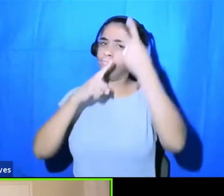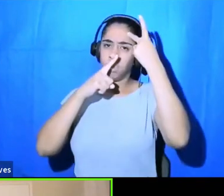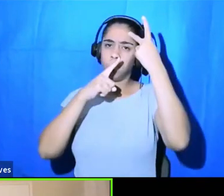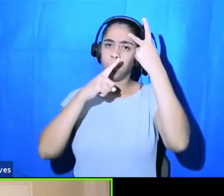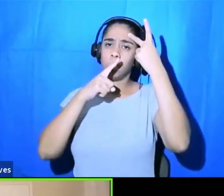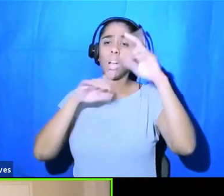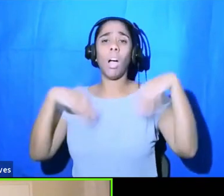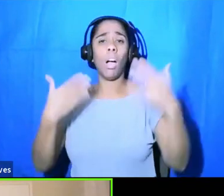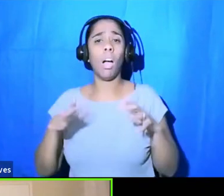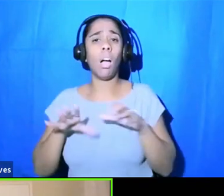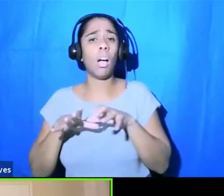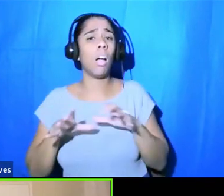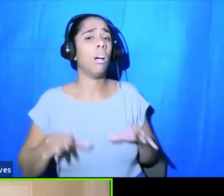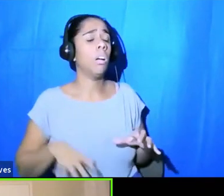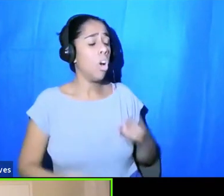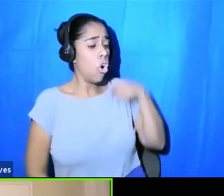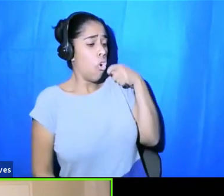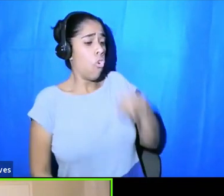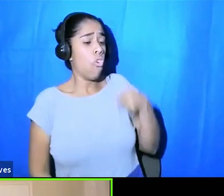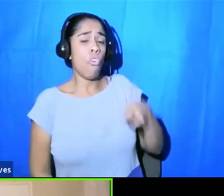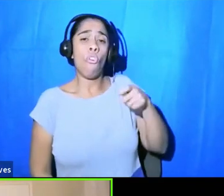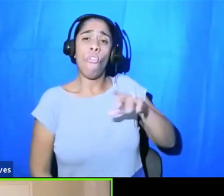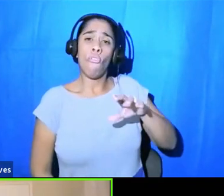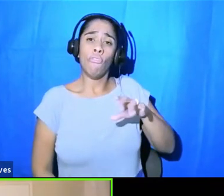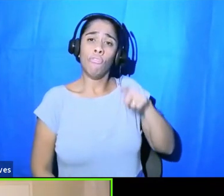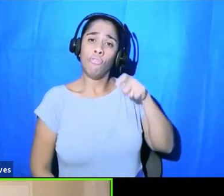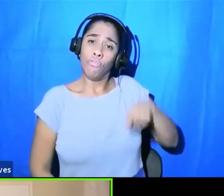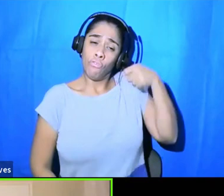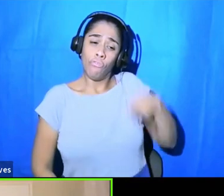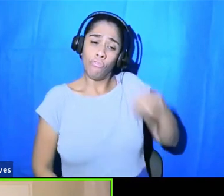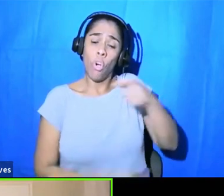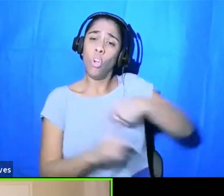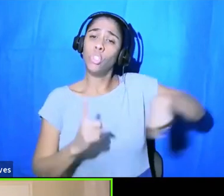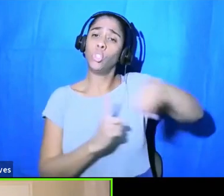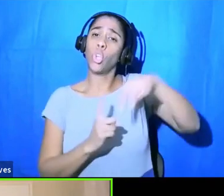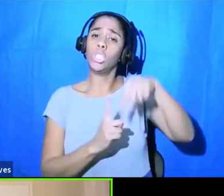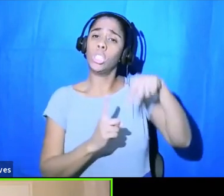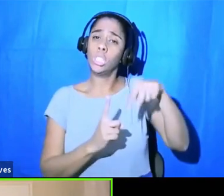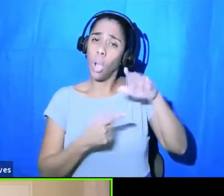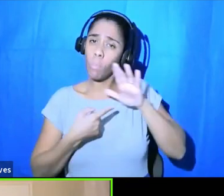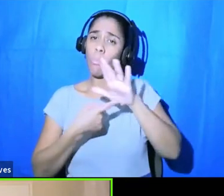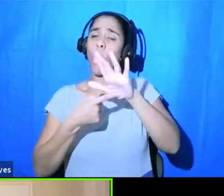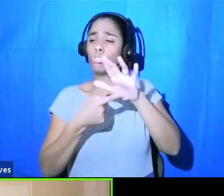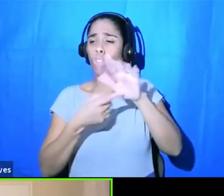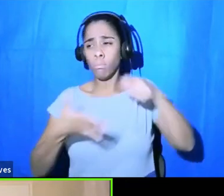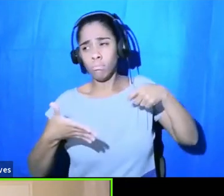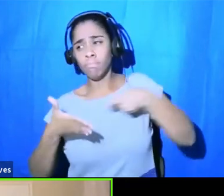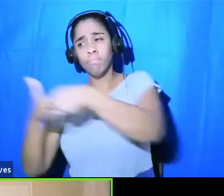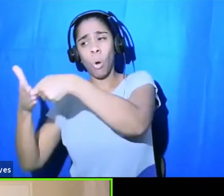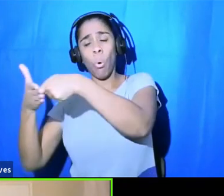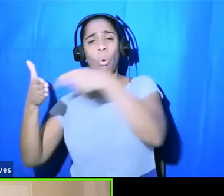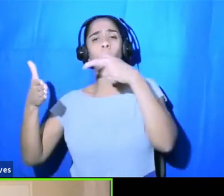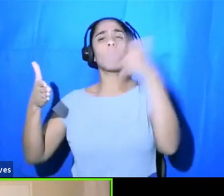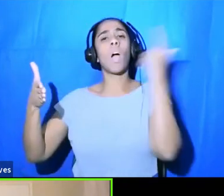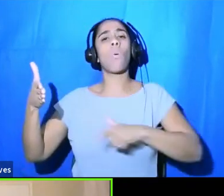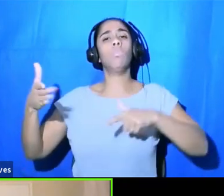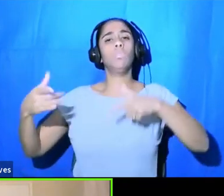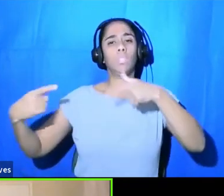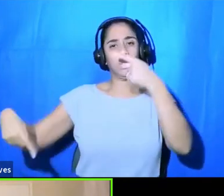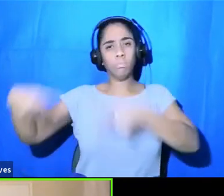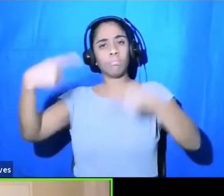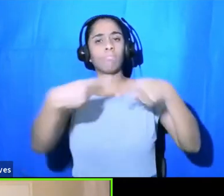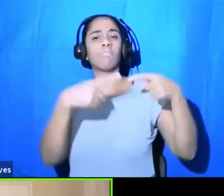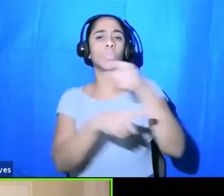bastante excepcionales para a disputa electoral. E algumas das condições excepcionales para a disputa foram, por exemplo,